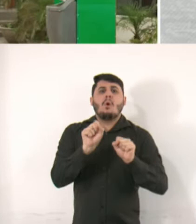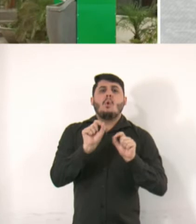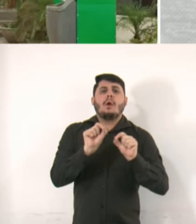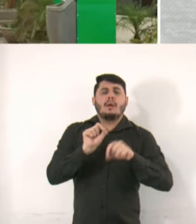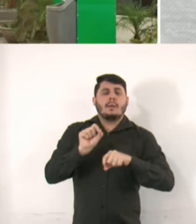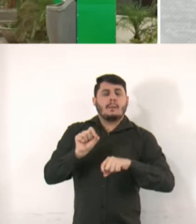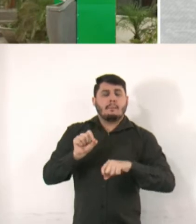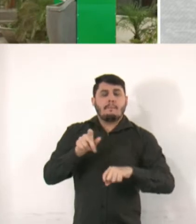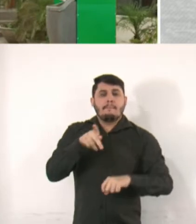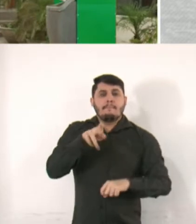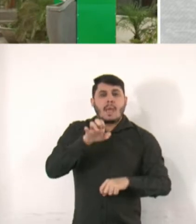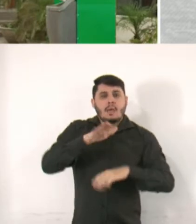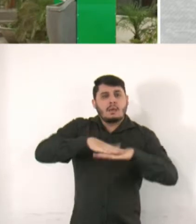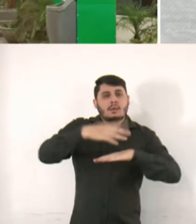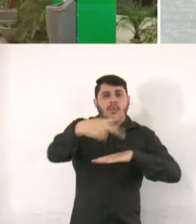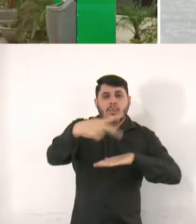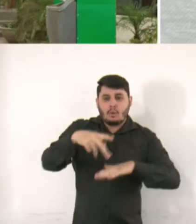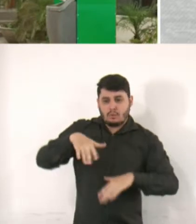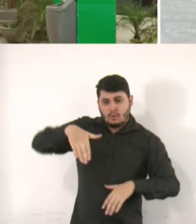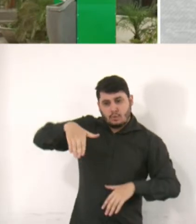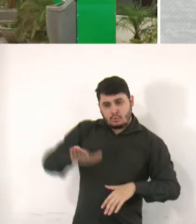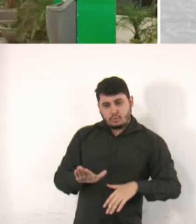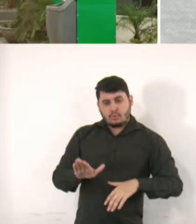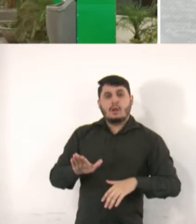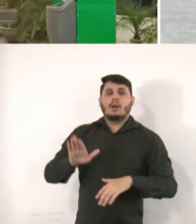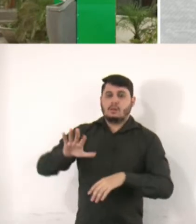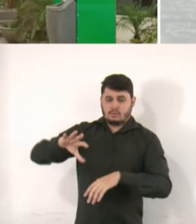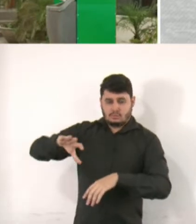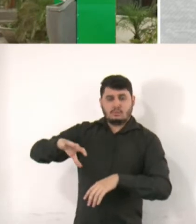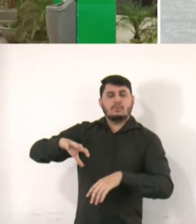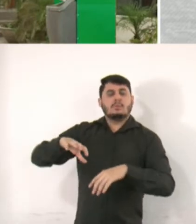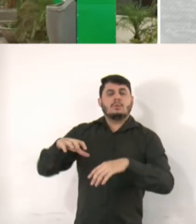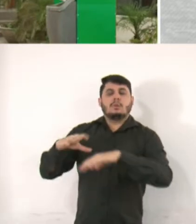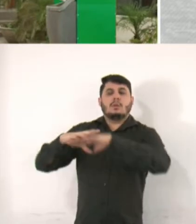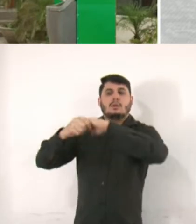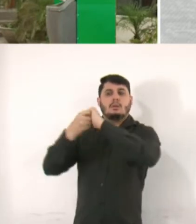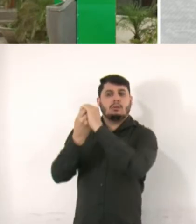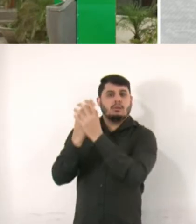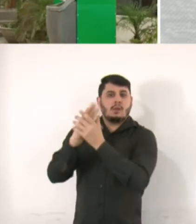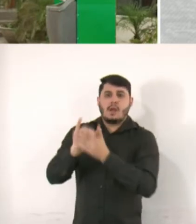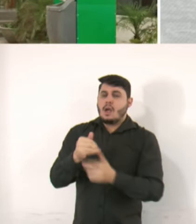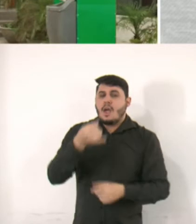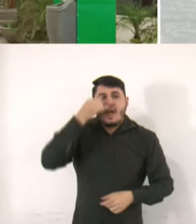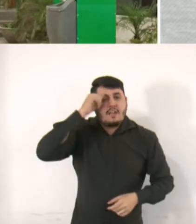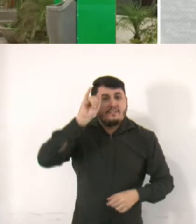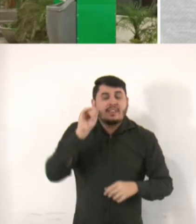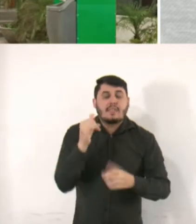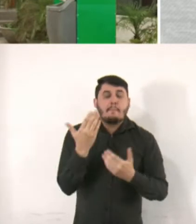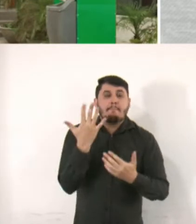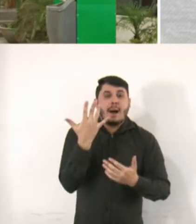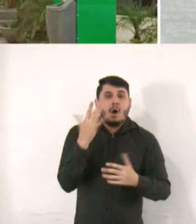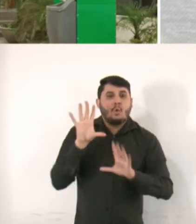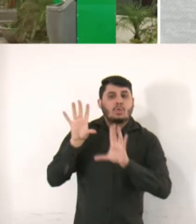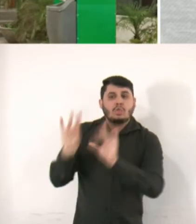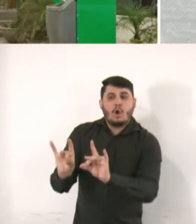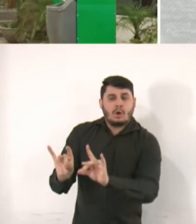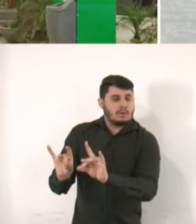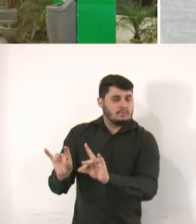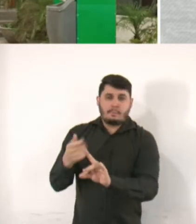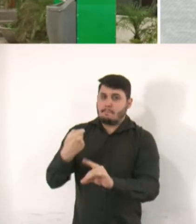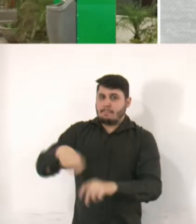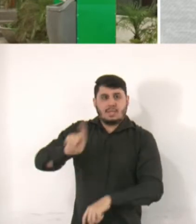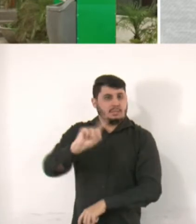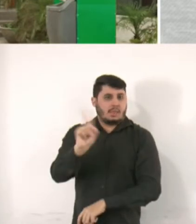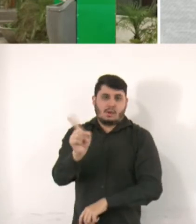produto sanitizante, sem precisar estar utilizando a mão para acionar ou fechar a torneira. Então com o próprio pé a pessoa